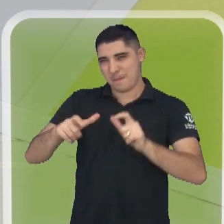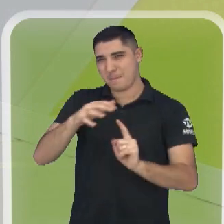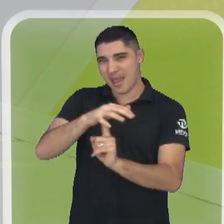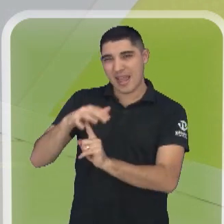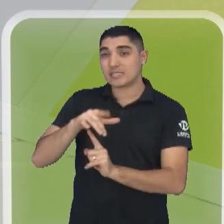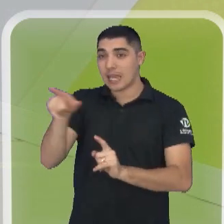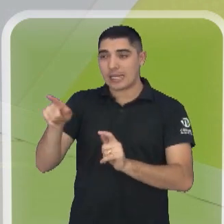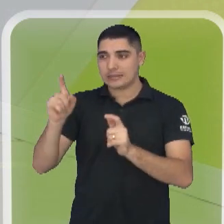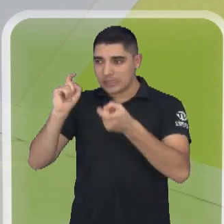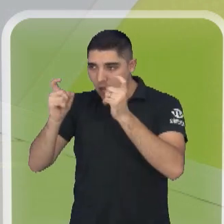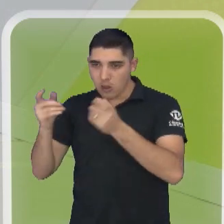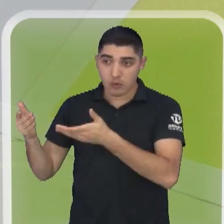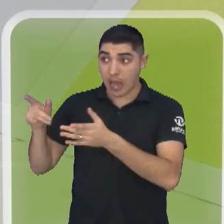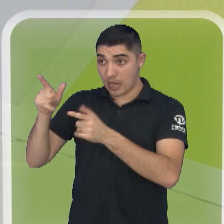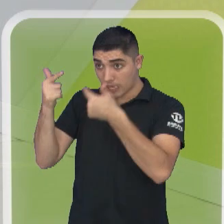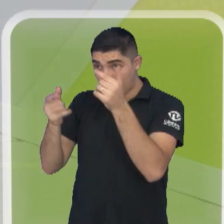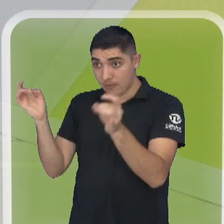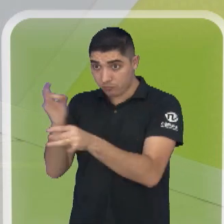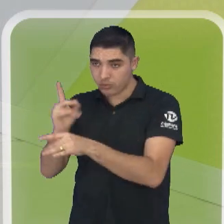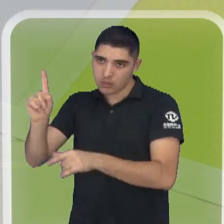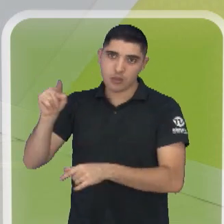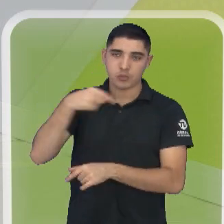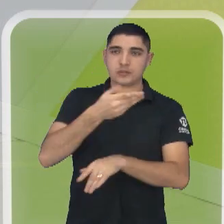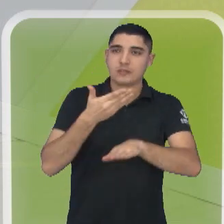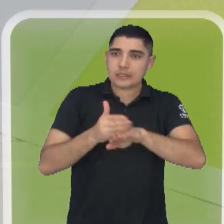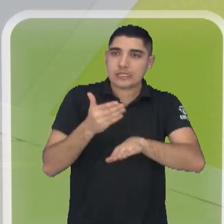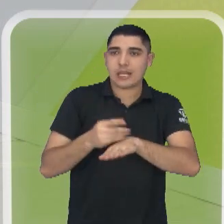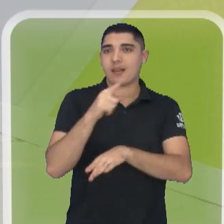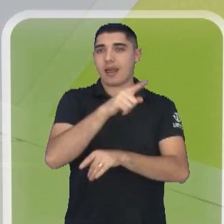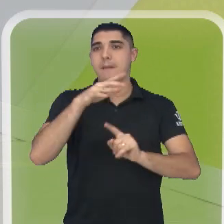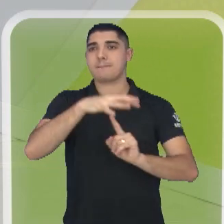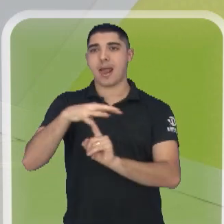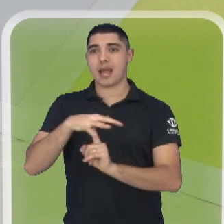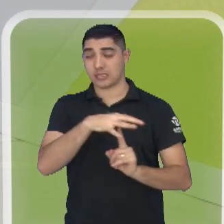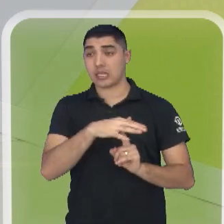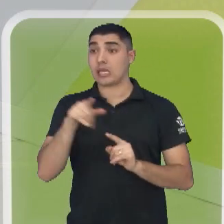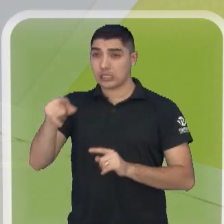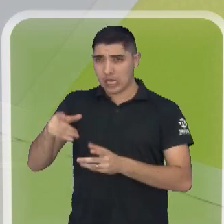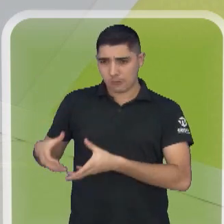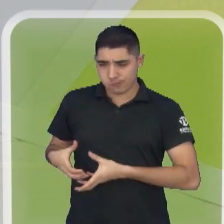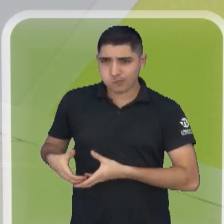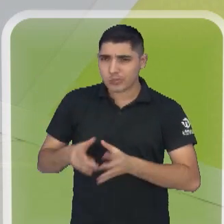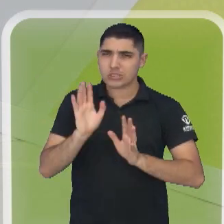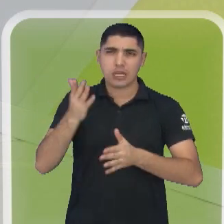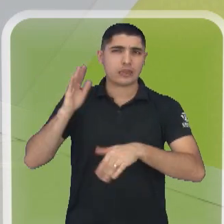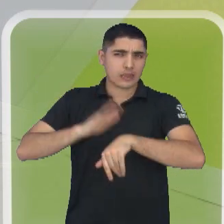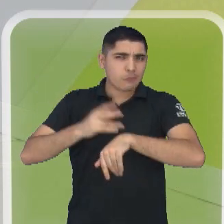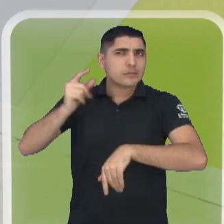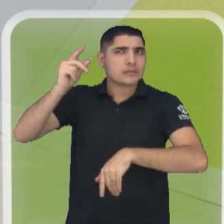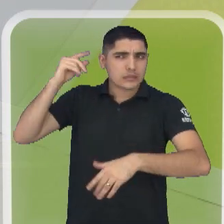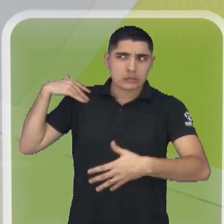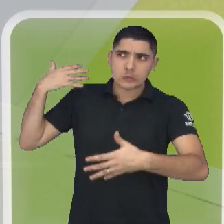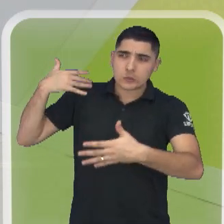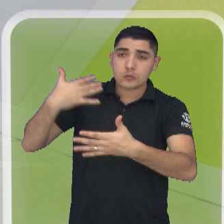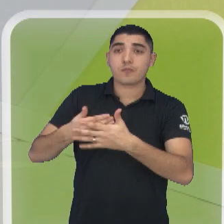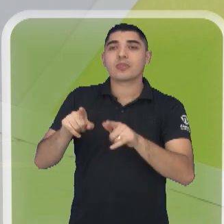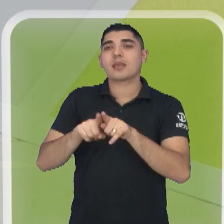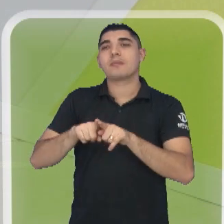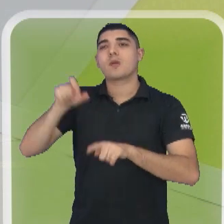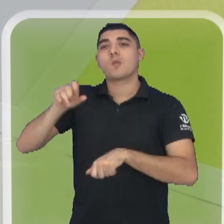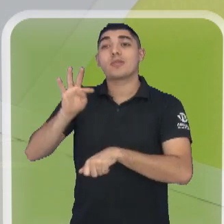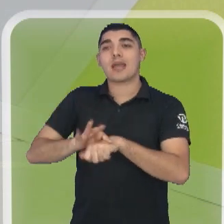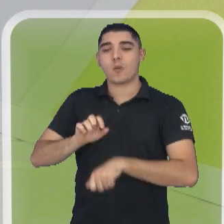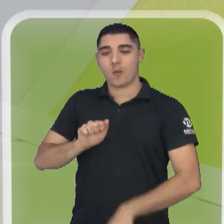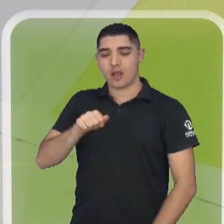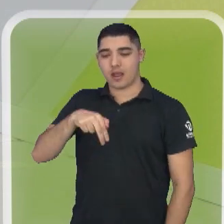horário que dá para eles poderem treinar. Um belo trabalho que o rugby faz há muito tempo, principalmente pelo seu mentor, o Ange Guimerá, tá